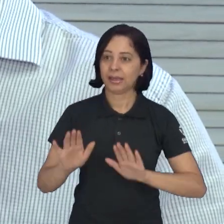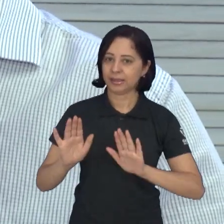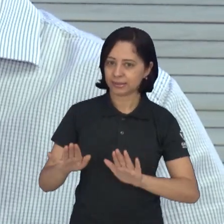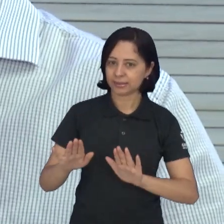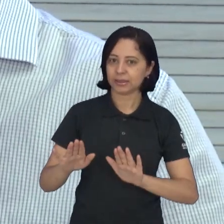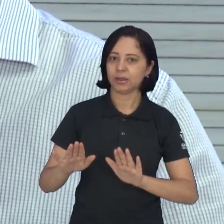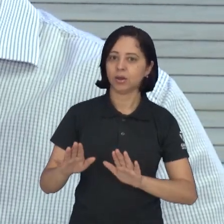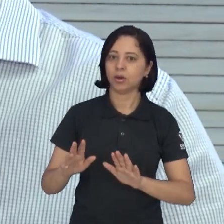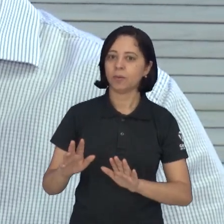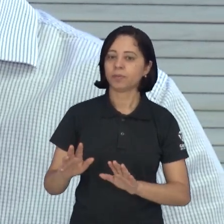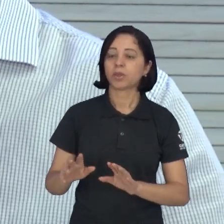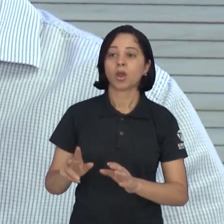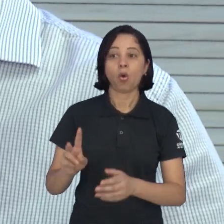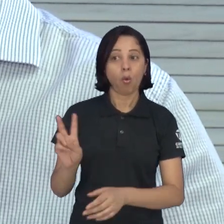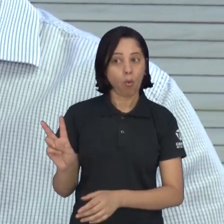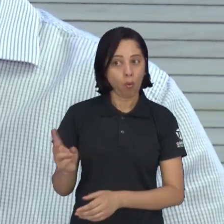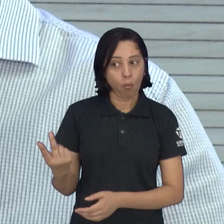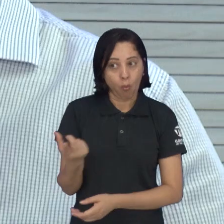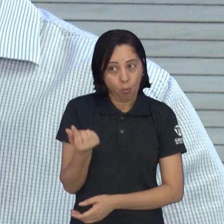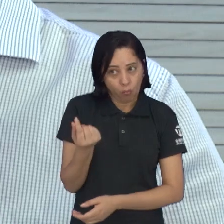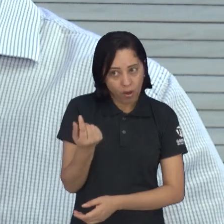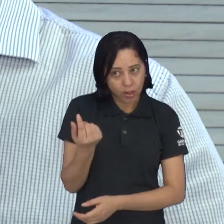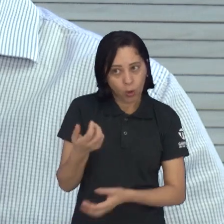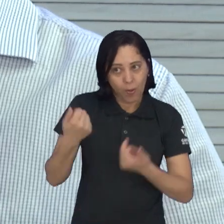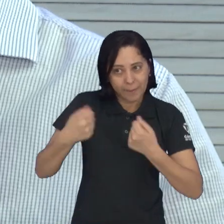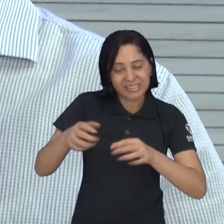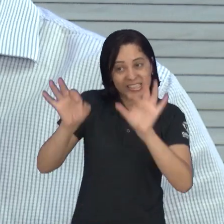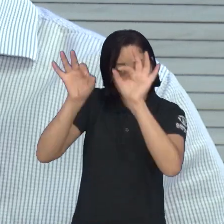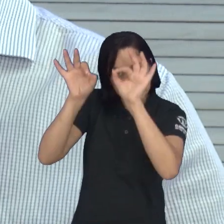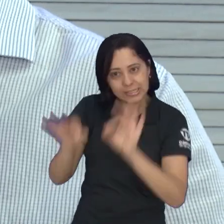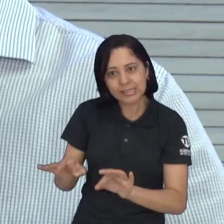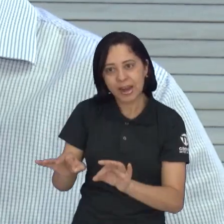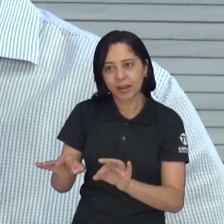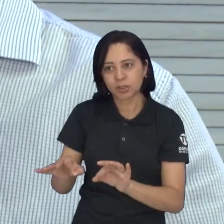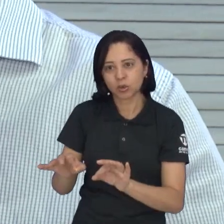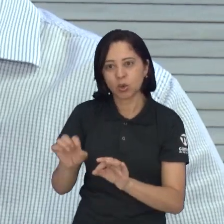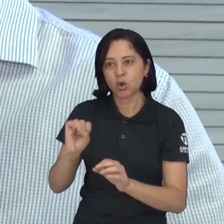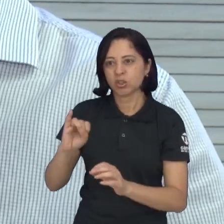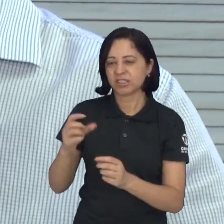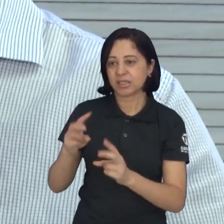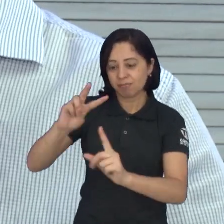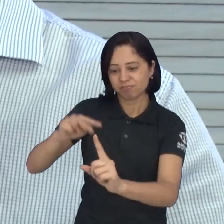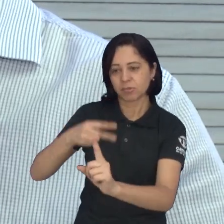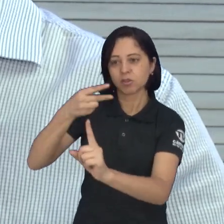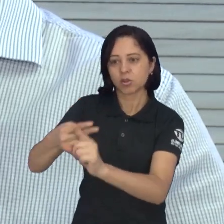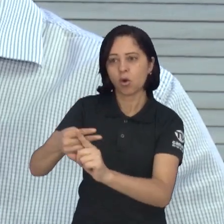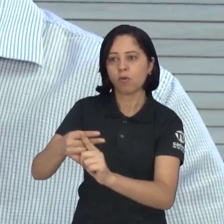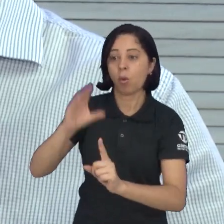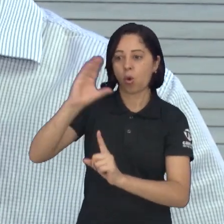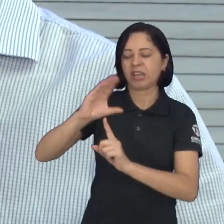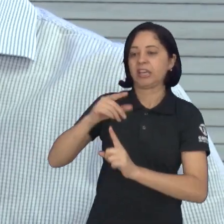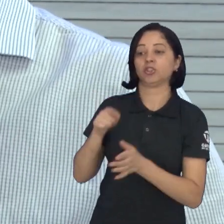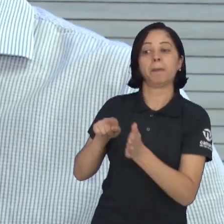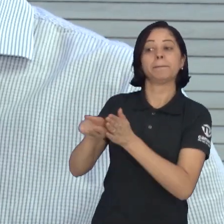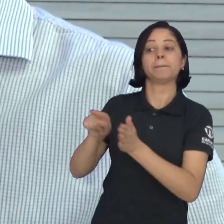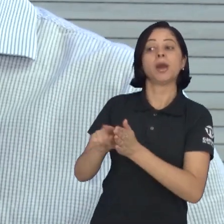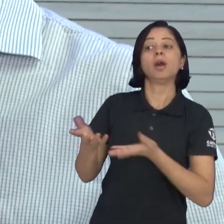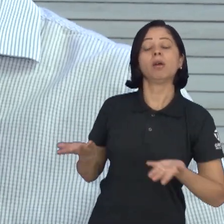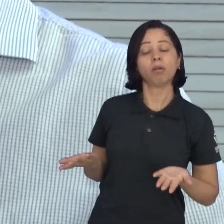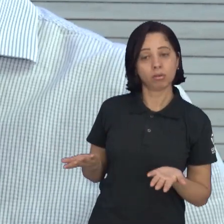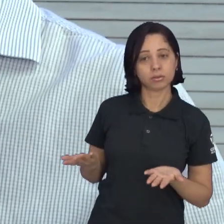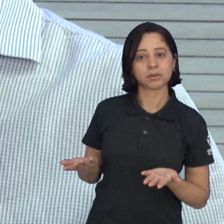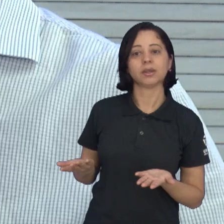valor final tem que ser aquele da compra, né? Qualquer coisa além disso ele tem que questionar, porque infelizmente a